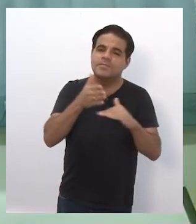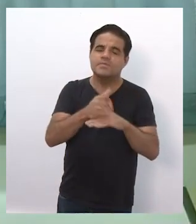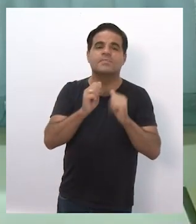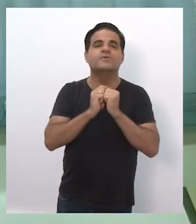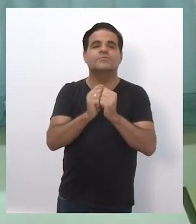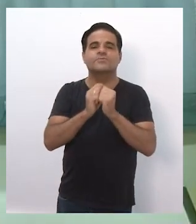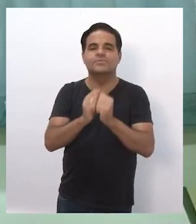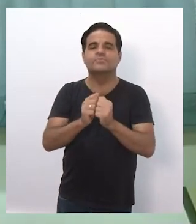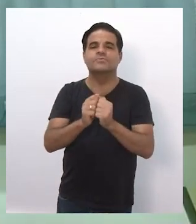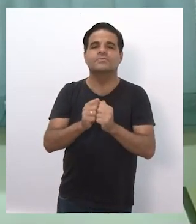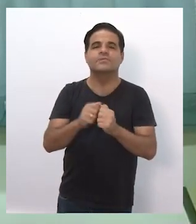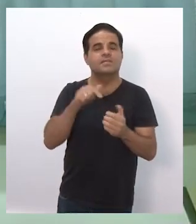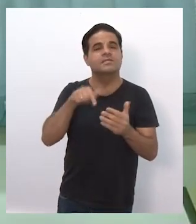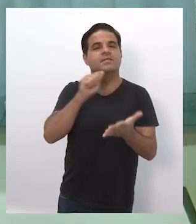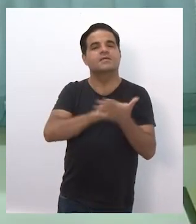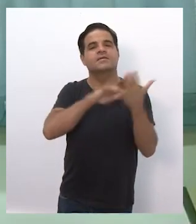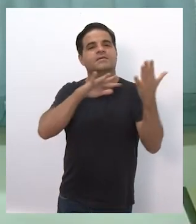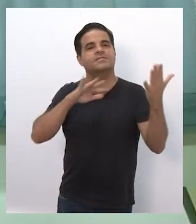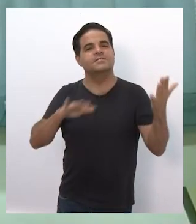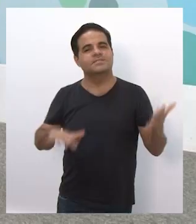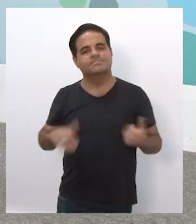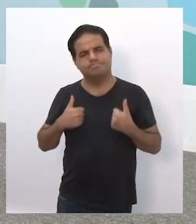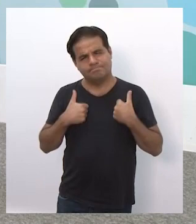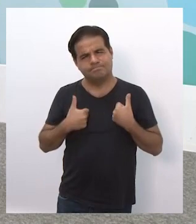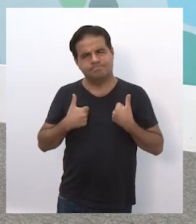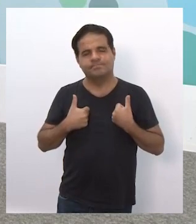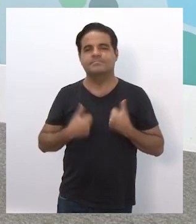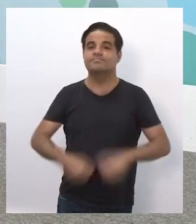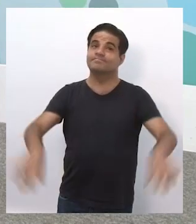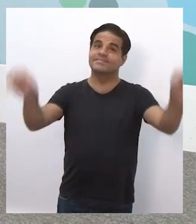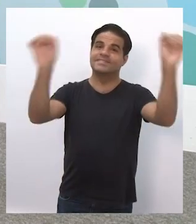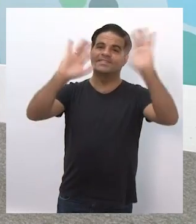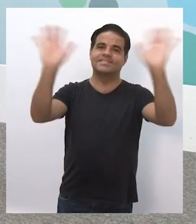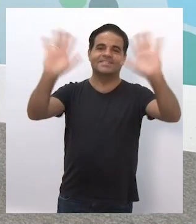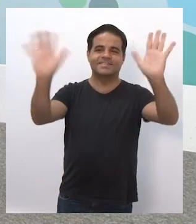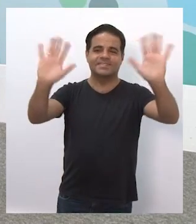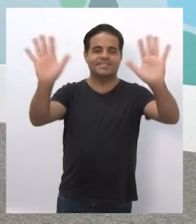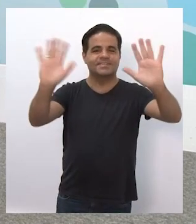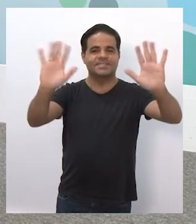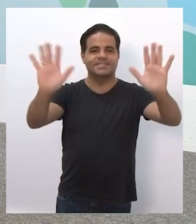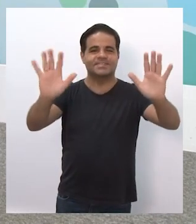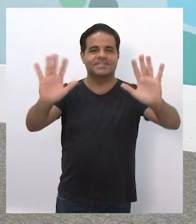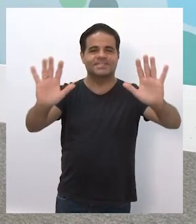com vocês dessa atividade. Tchau, gente. Tchau.